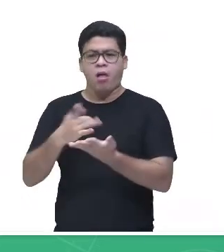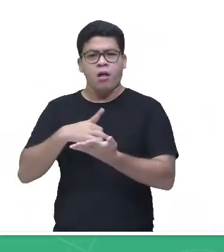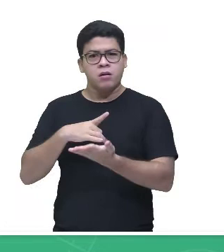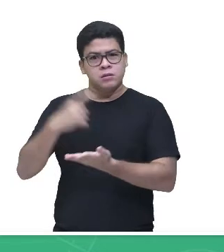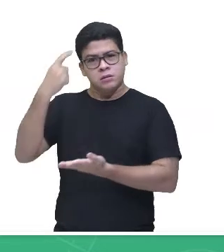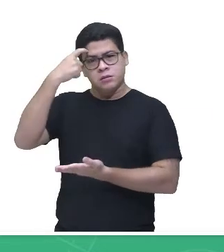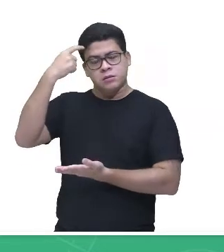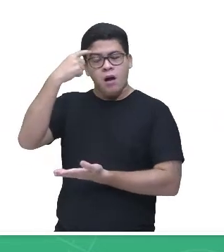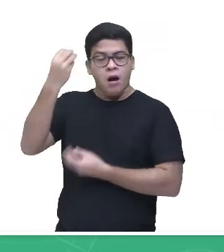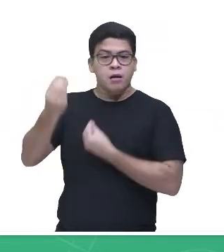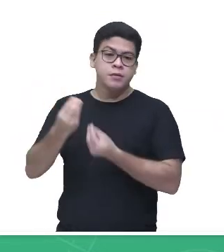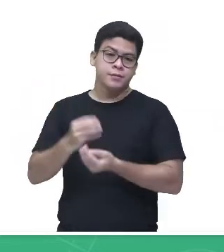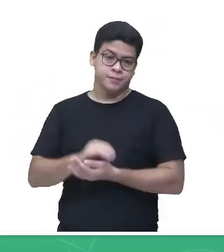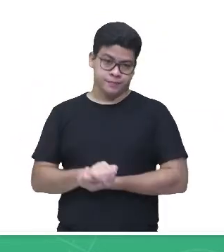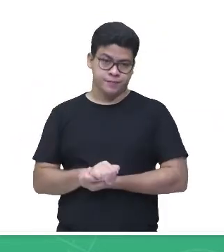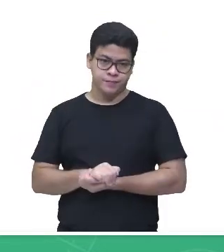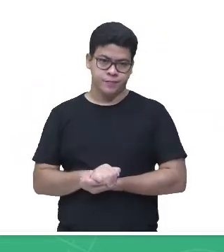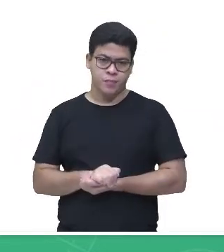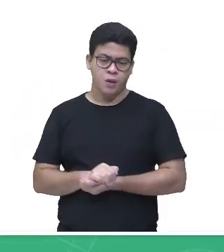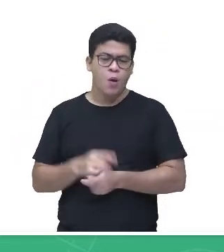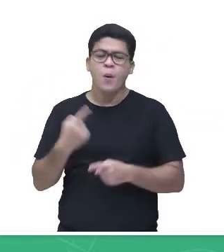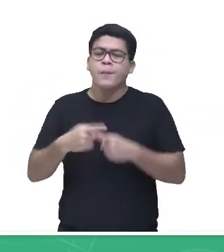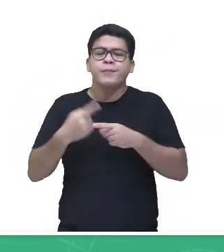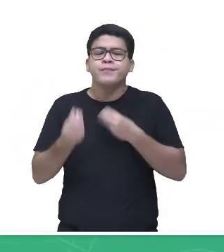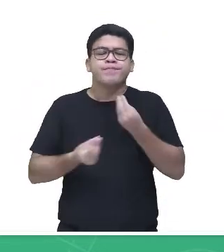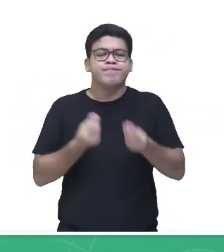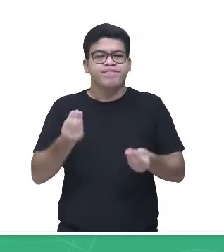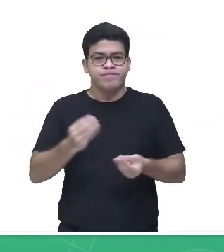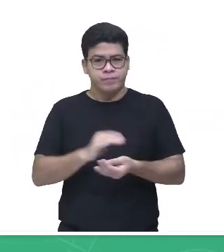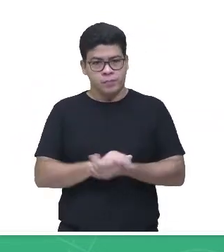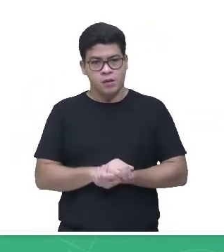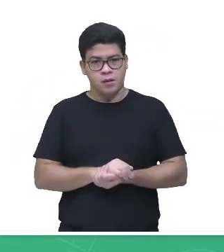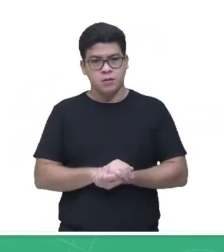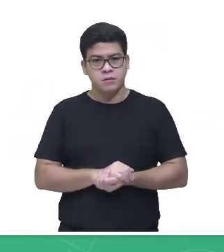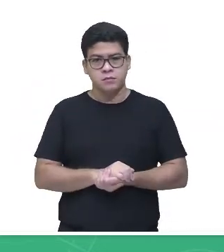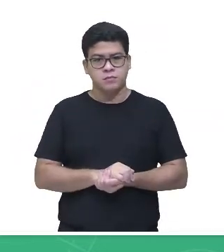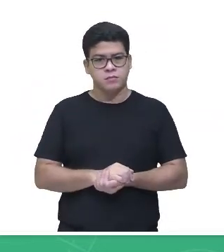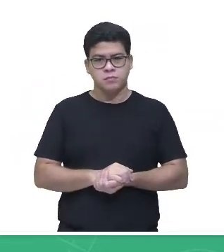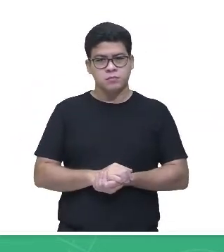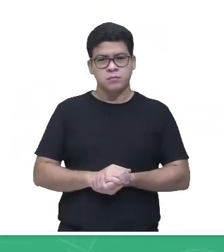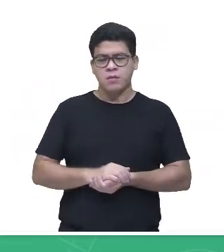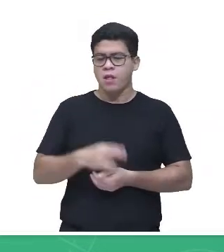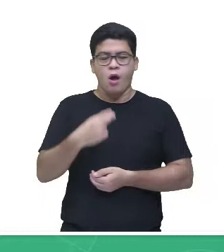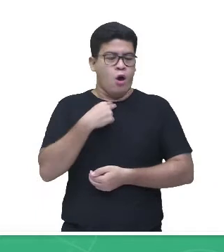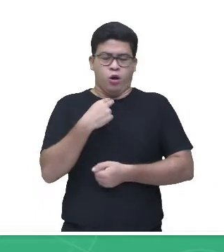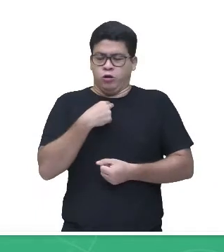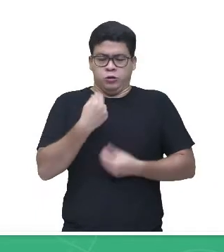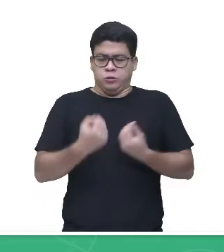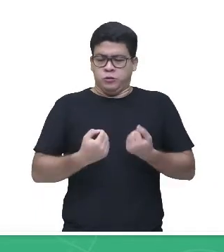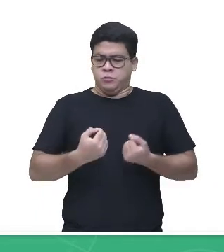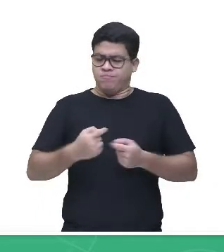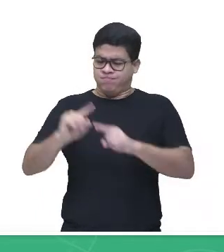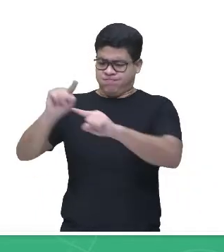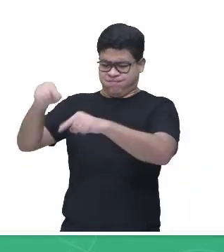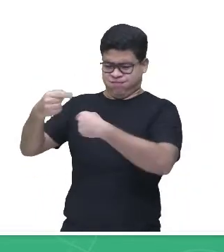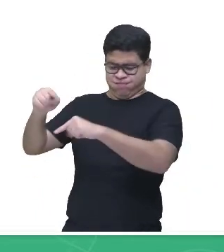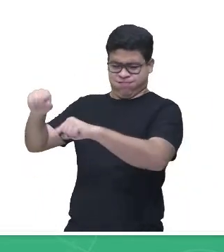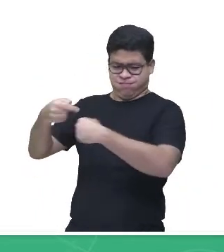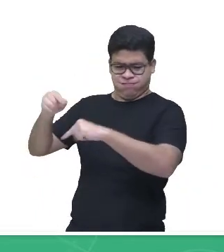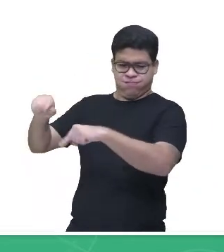governantes. Por que ele pensou assim? Porque a ideia dele era: nós não podemos mais aguentar abusos das